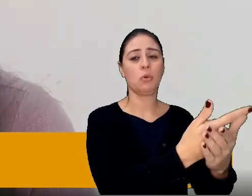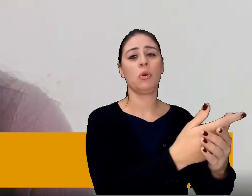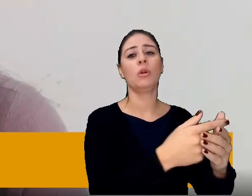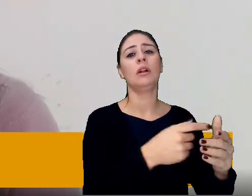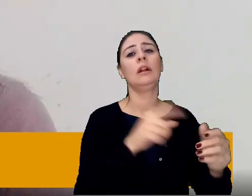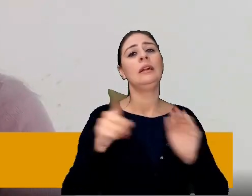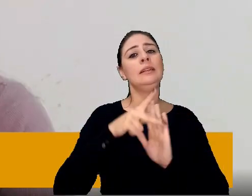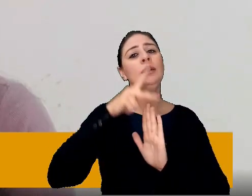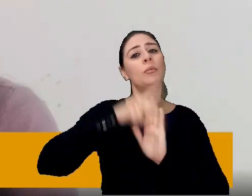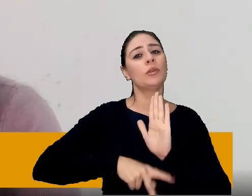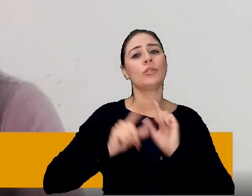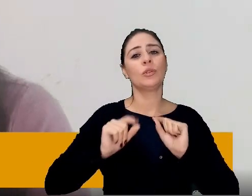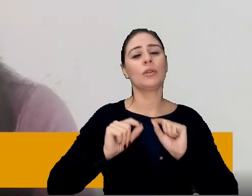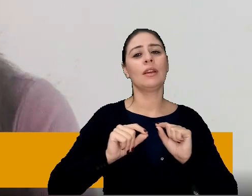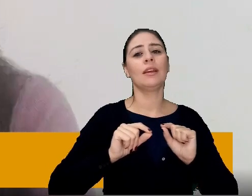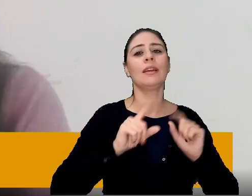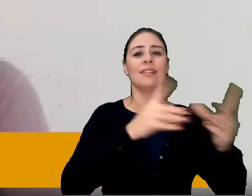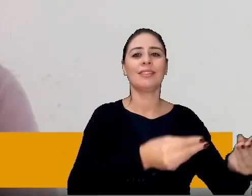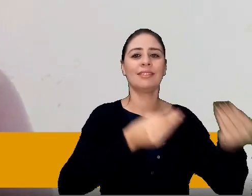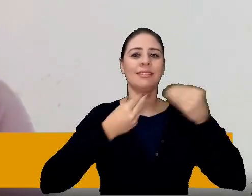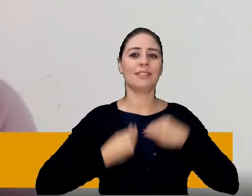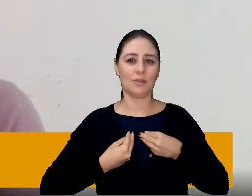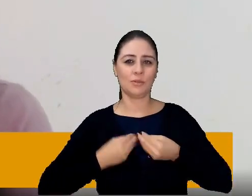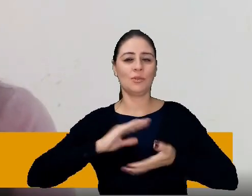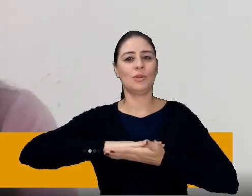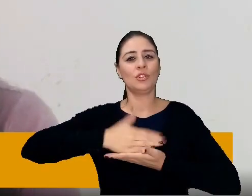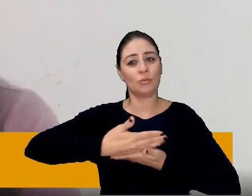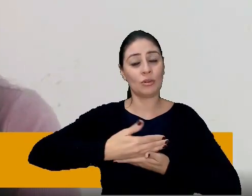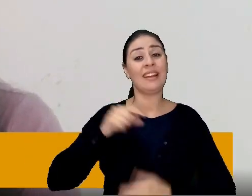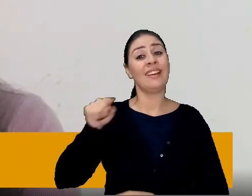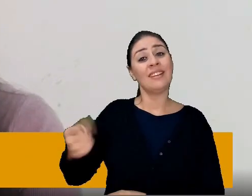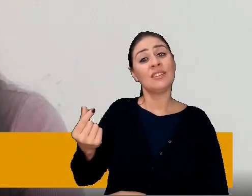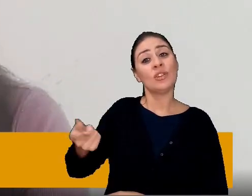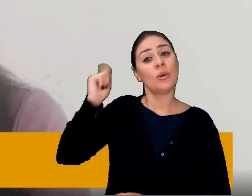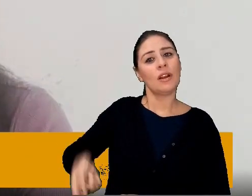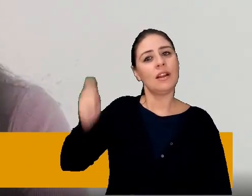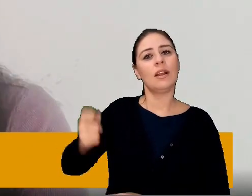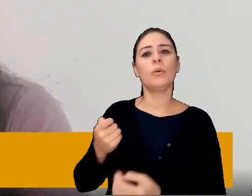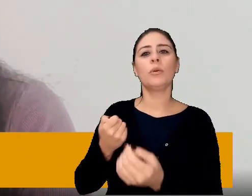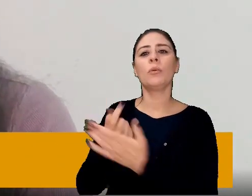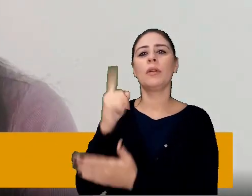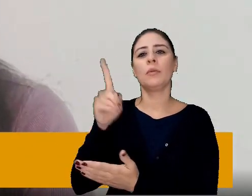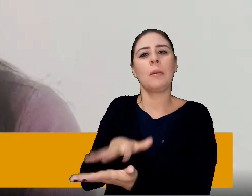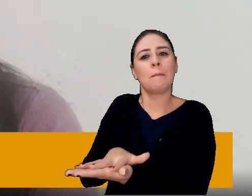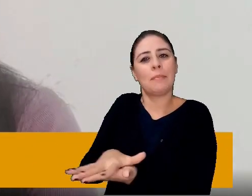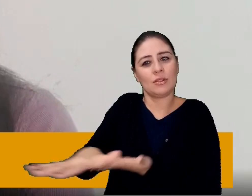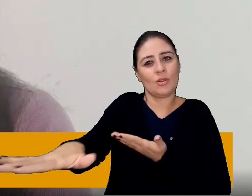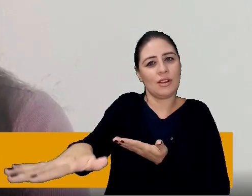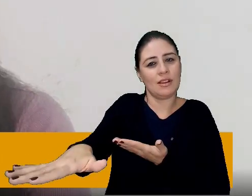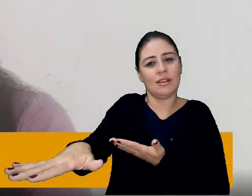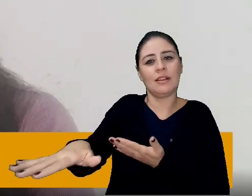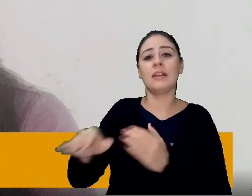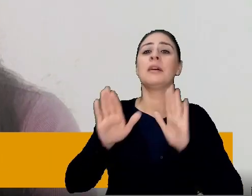ela mesma pagou o conserto do notebook e o projeto Origem ficou encarregado de me fazer essa entrega. Me entregaram e daí com o